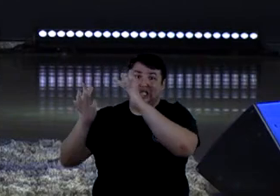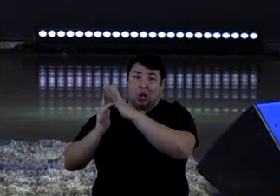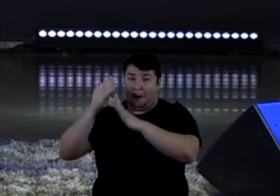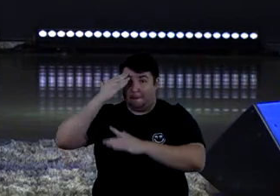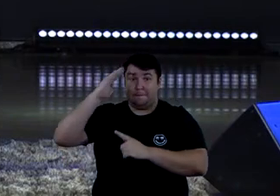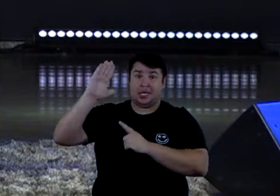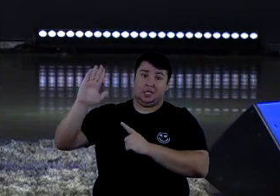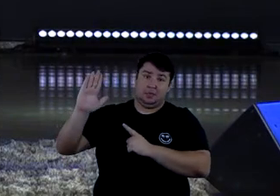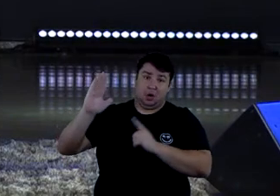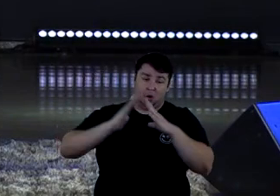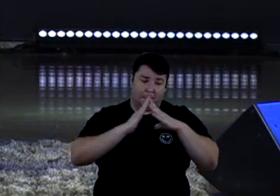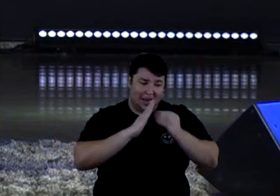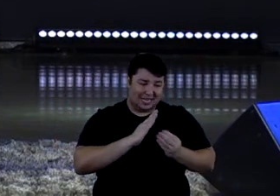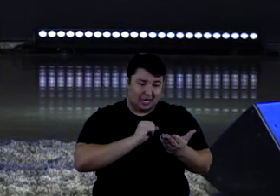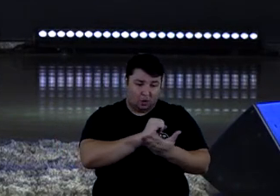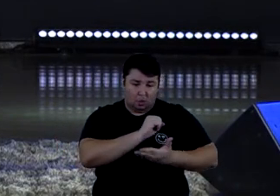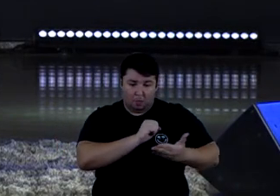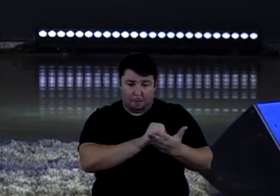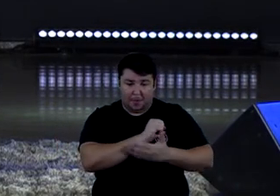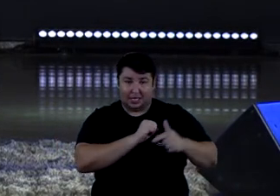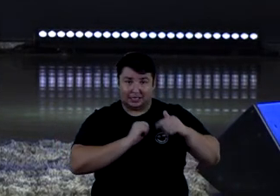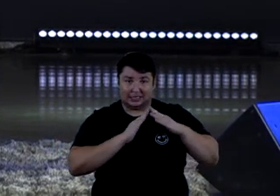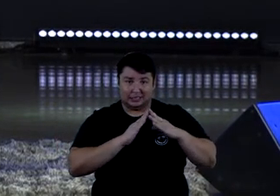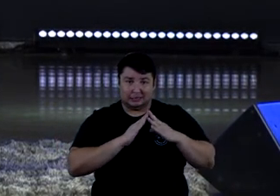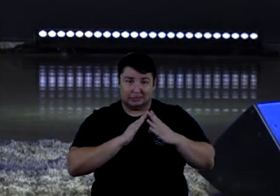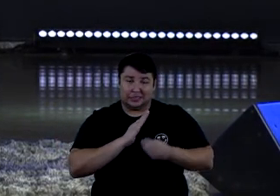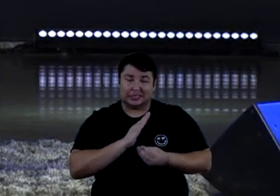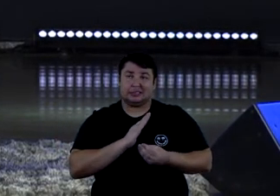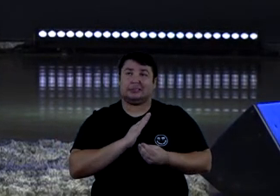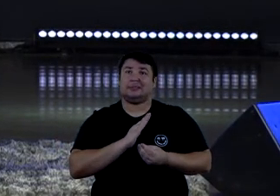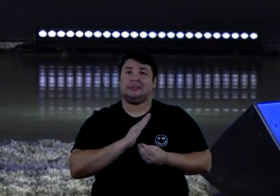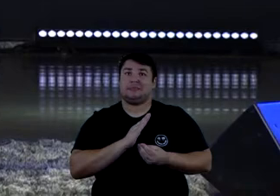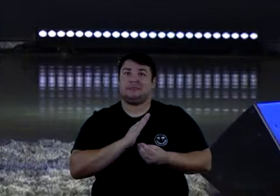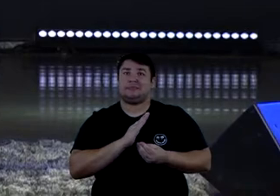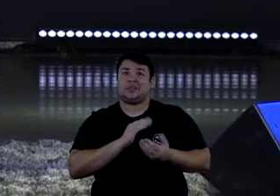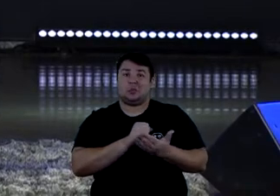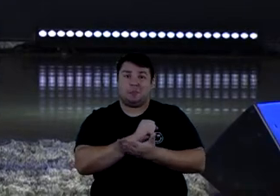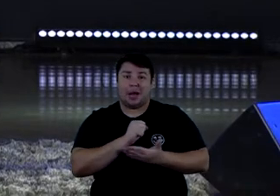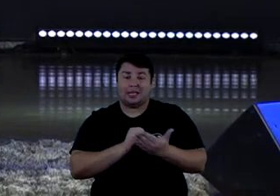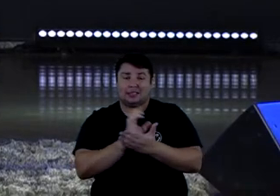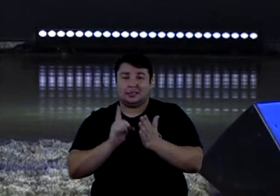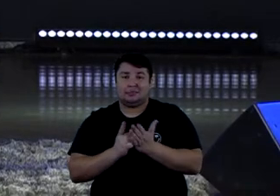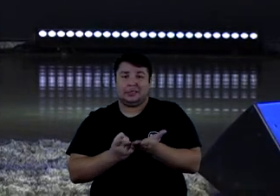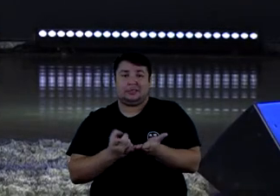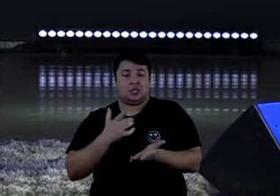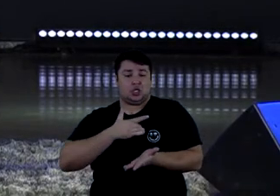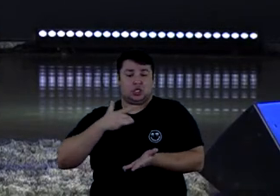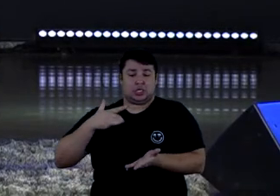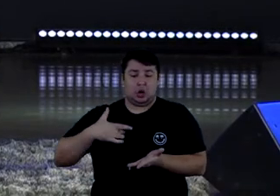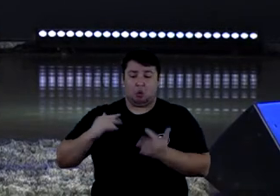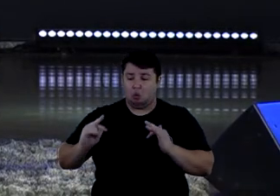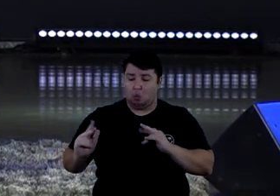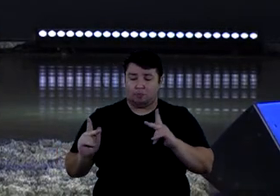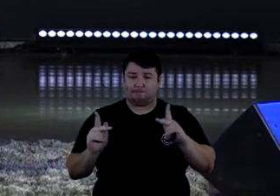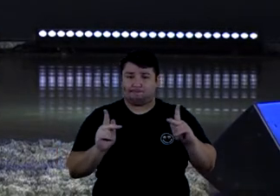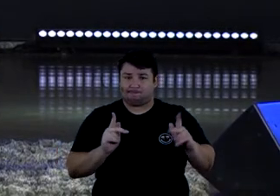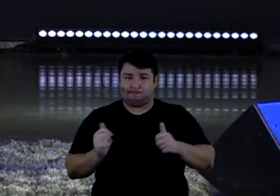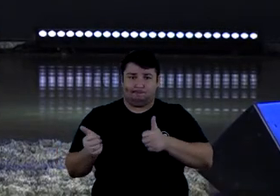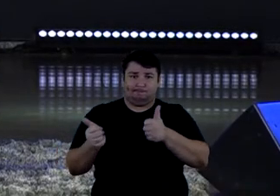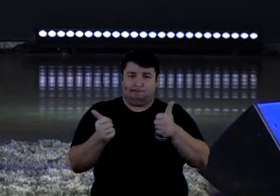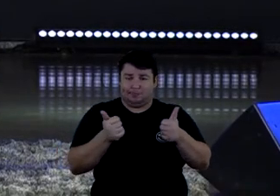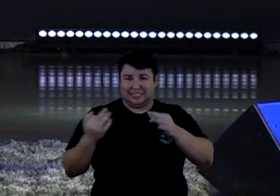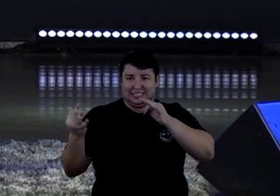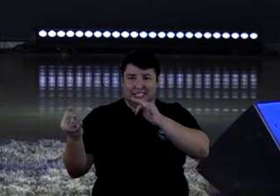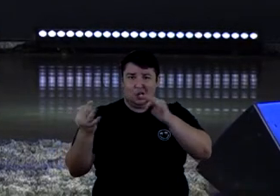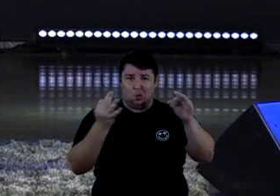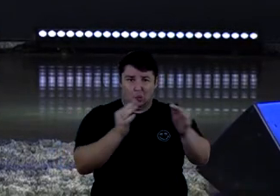Portanto, uma igreja que é bíblica, uma igreja que busca ser saudável, que busca andar em conformidade